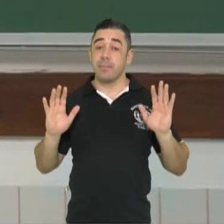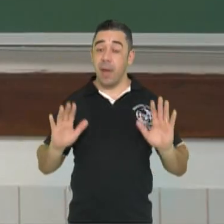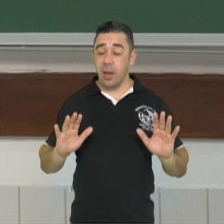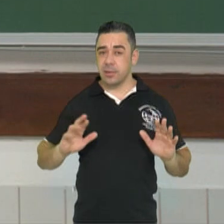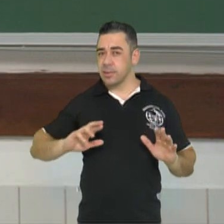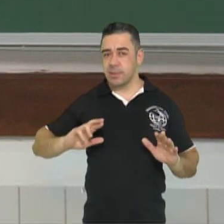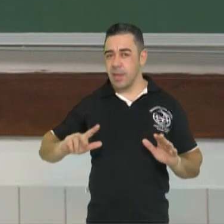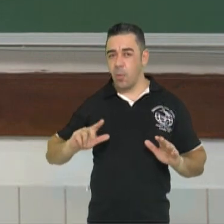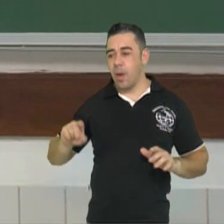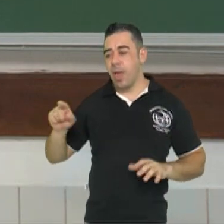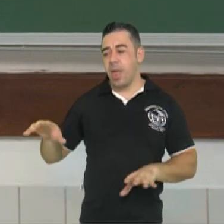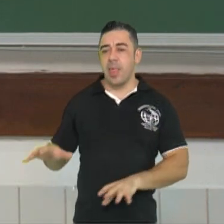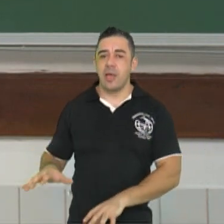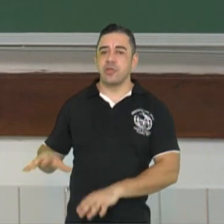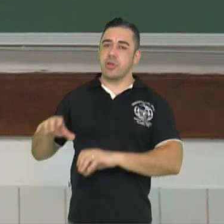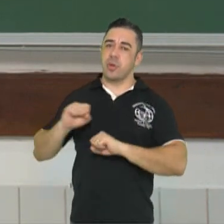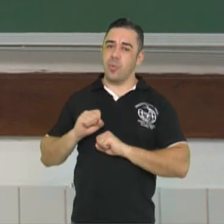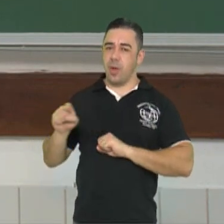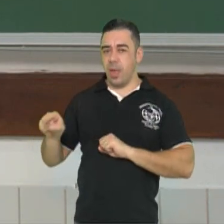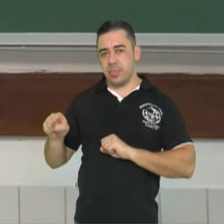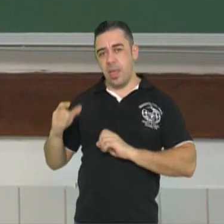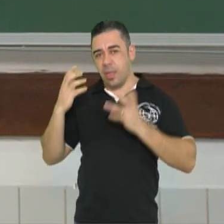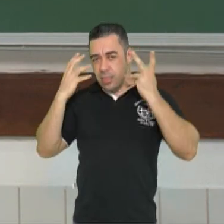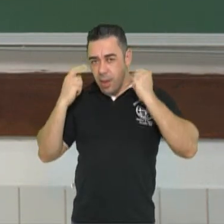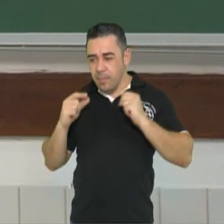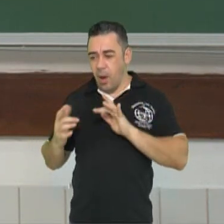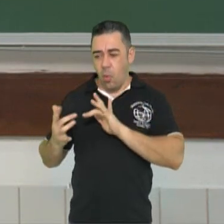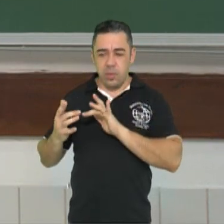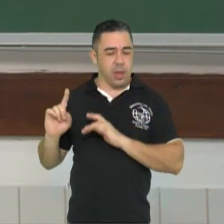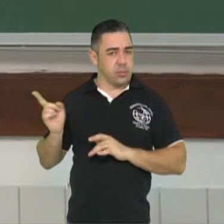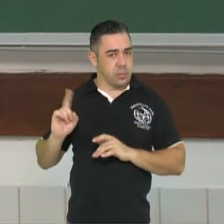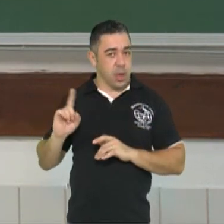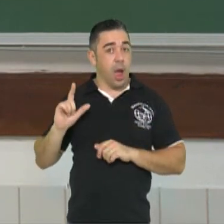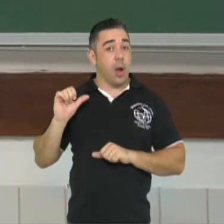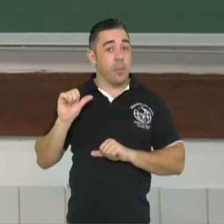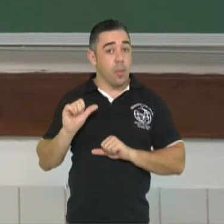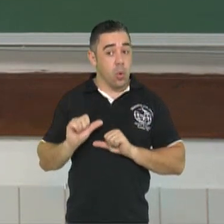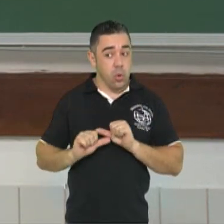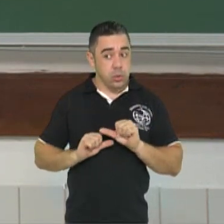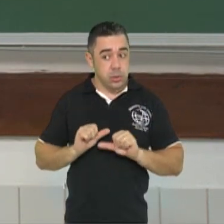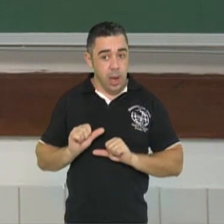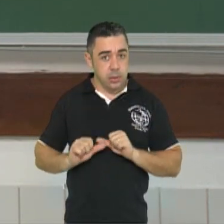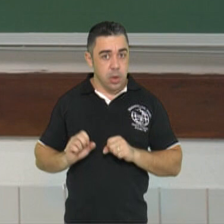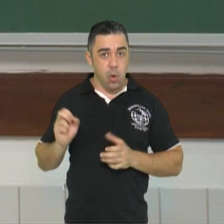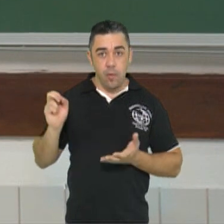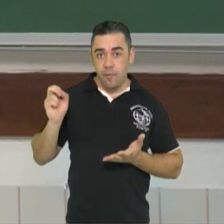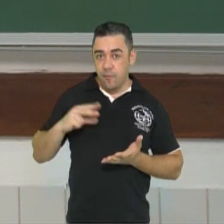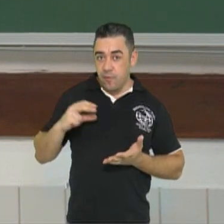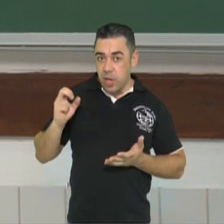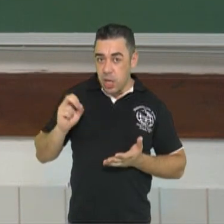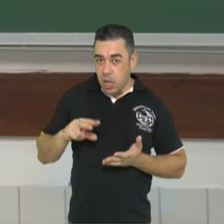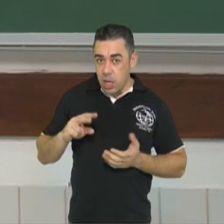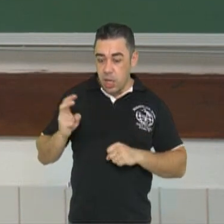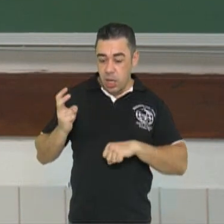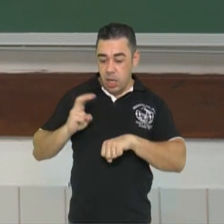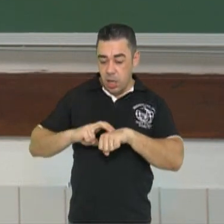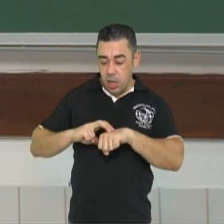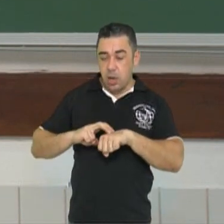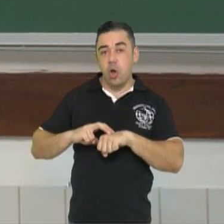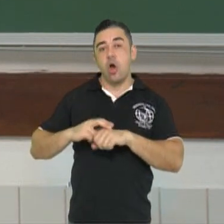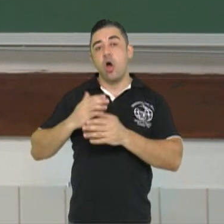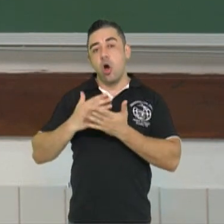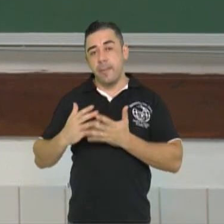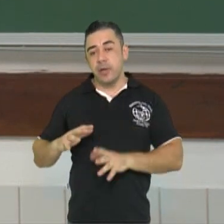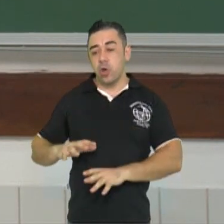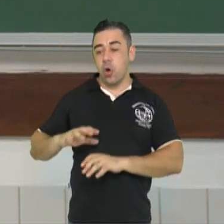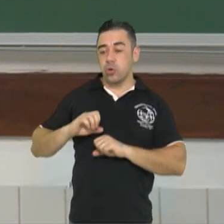não é transmitido pra gente através dos animais. Né? Aconteceu uma mutação naquele vírus inicial que passou a contaminar o humano, mas